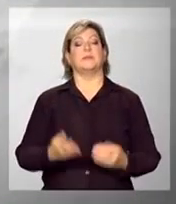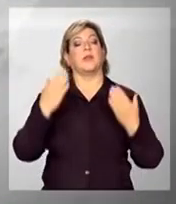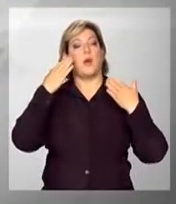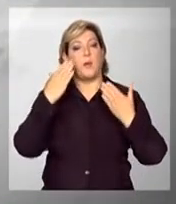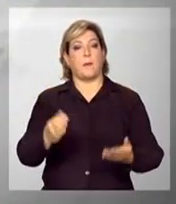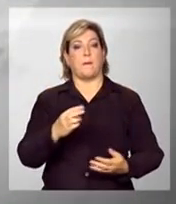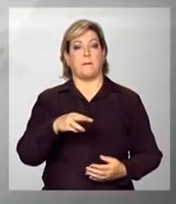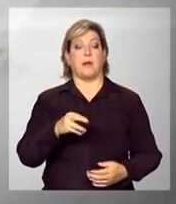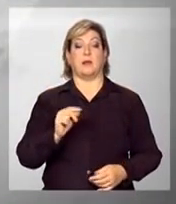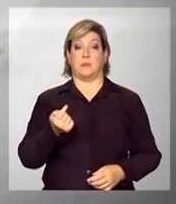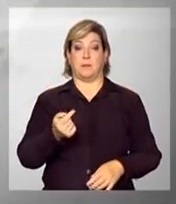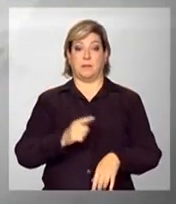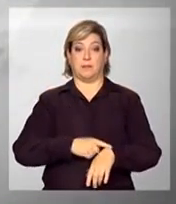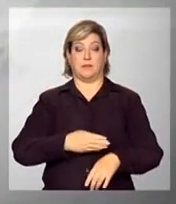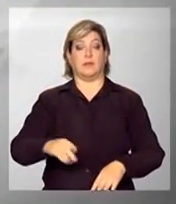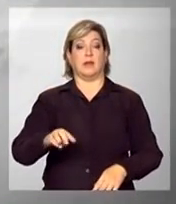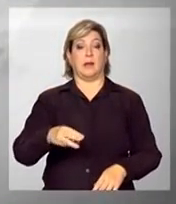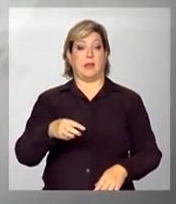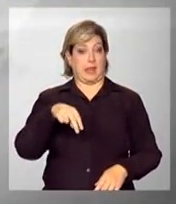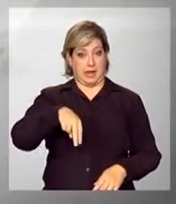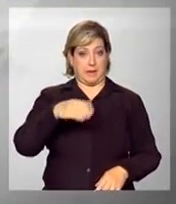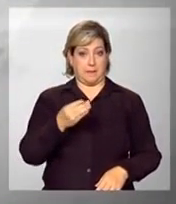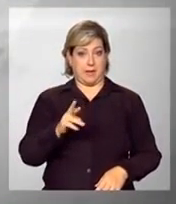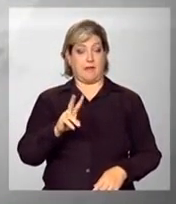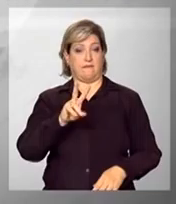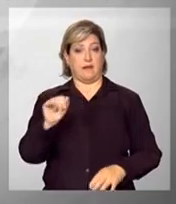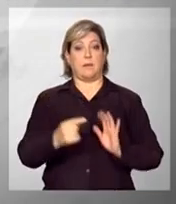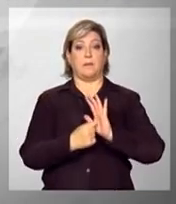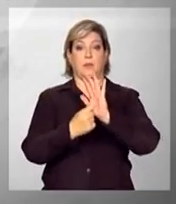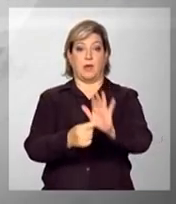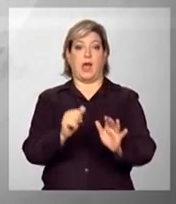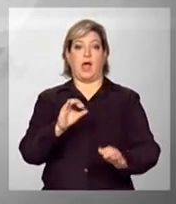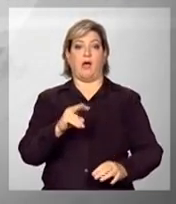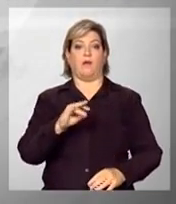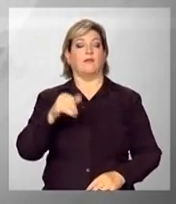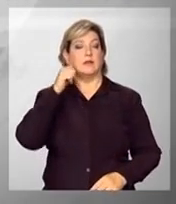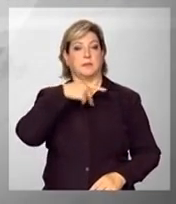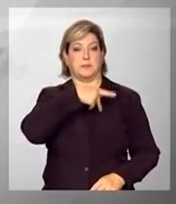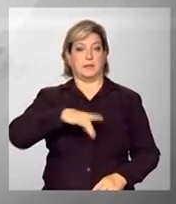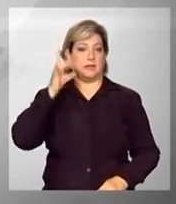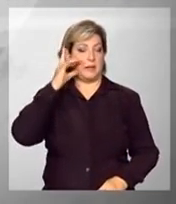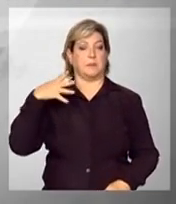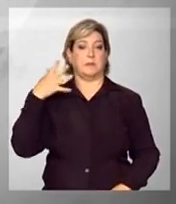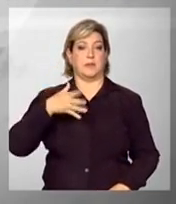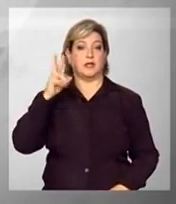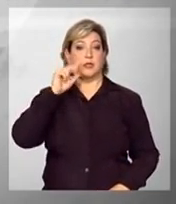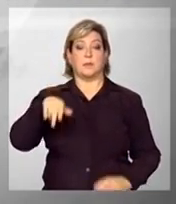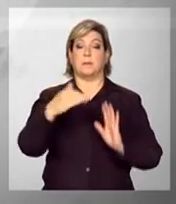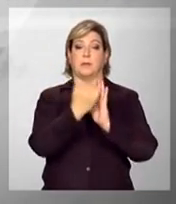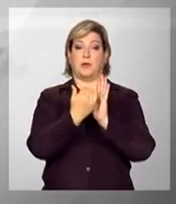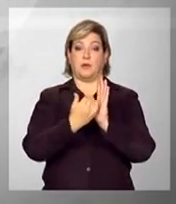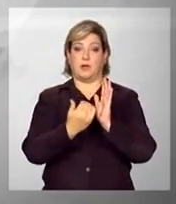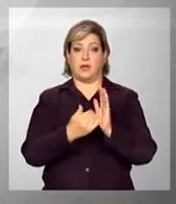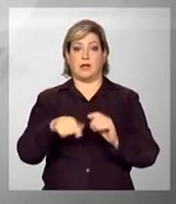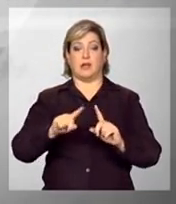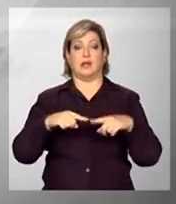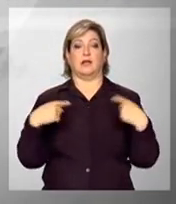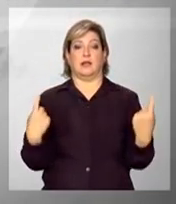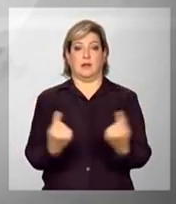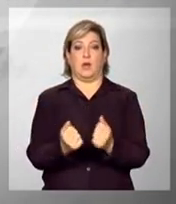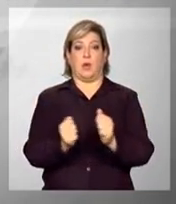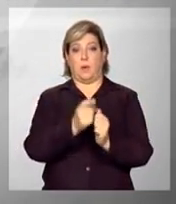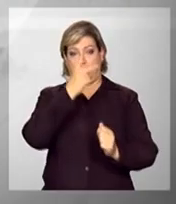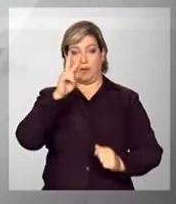Obrigada Mara e logo mais a NBR vai transmitir ao vivo a anúncio da presidenta Dima Roussef sobre o programa durante a reunião com os